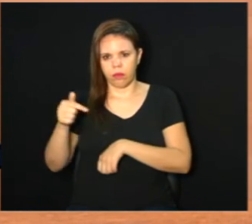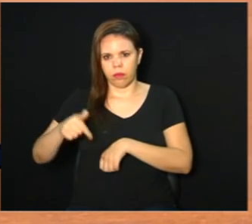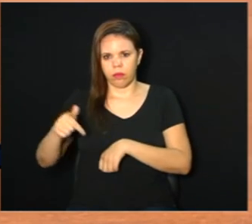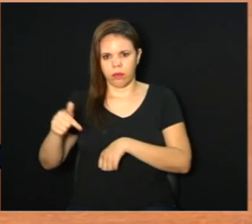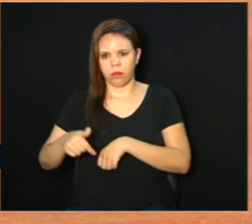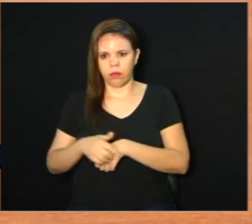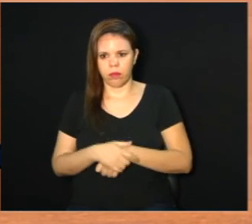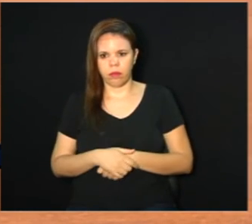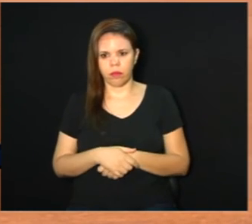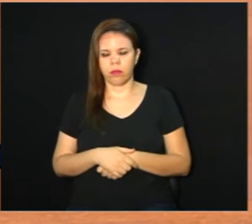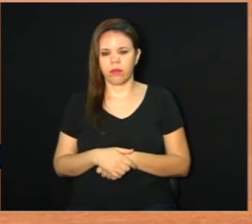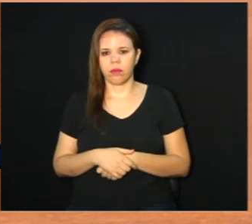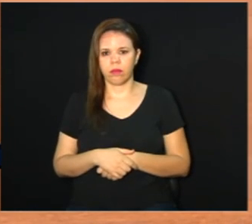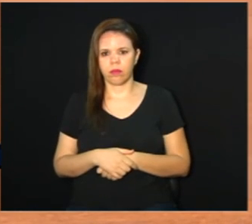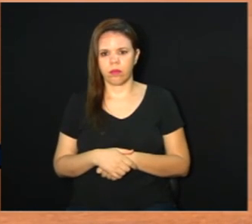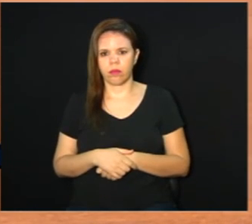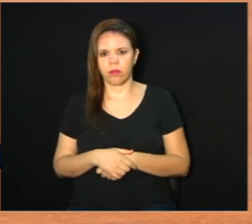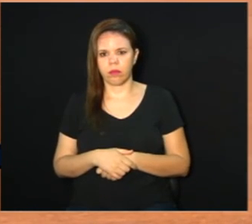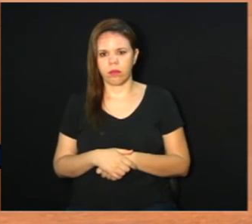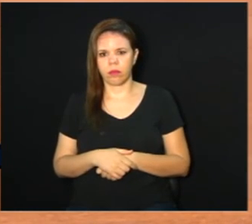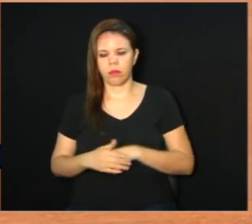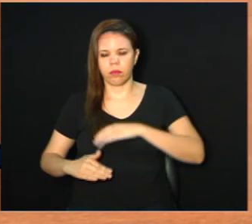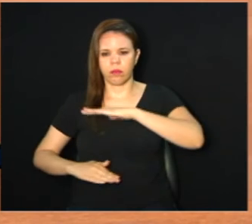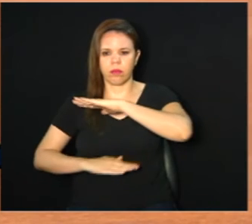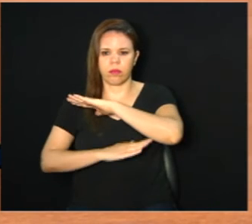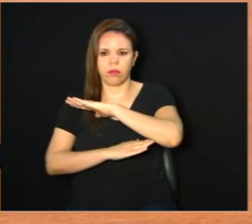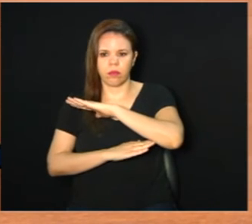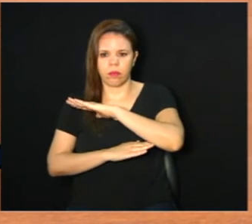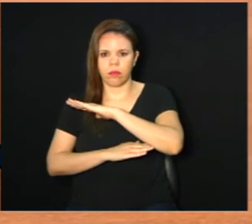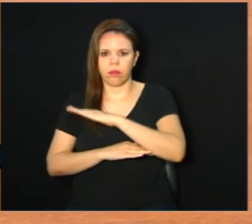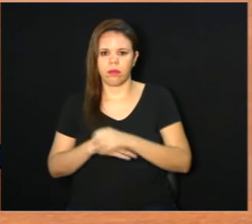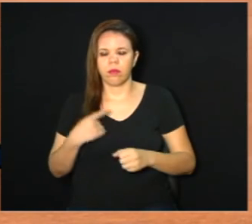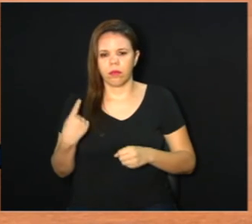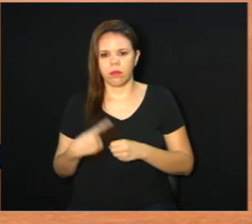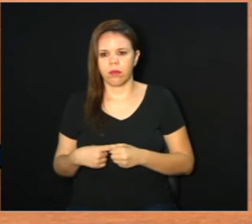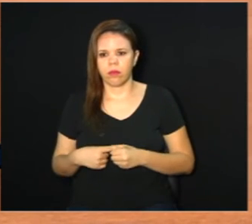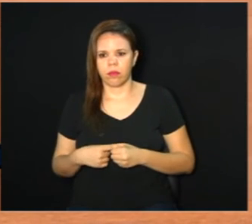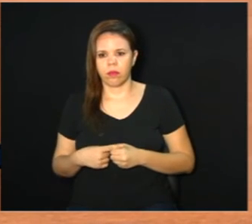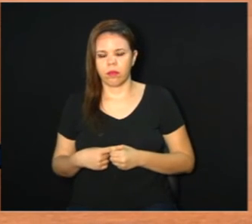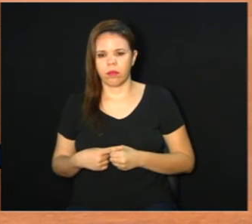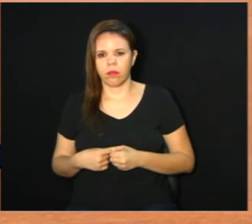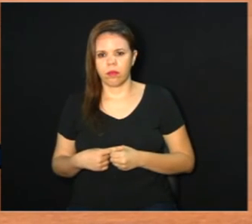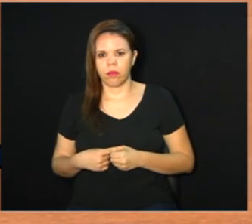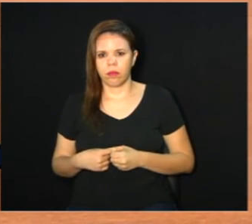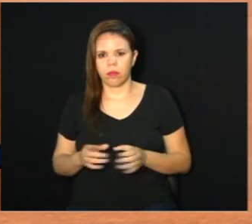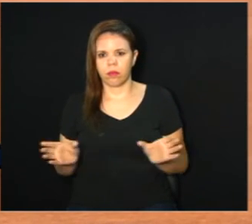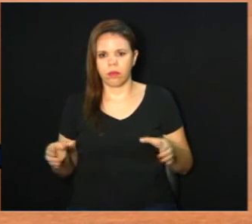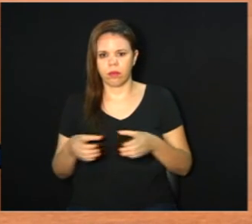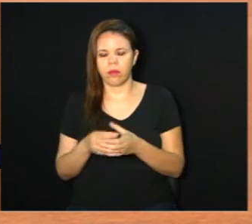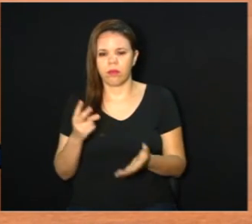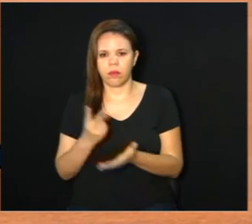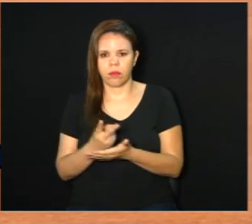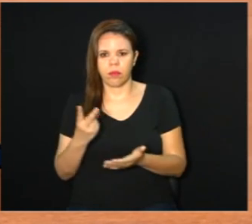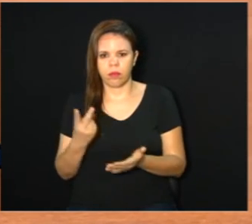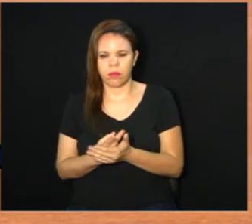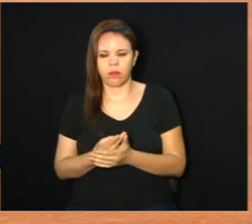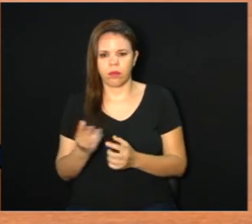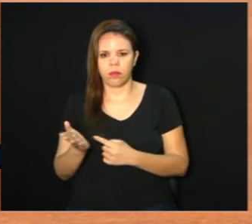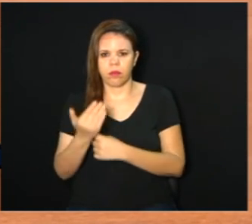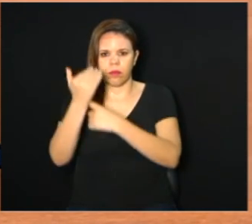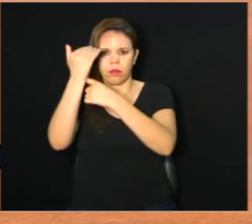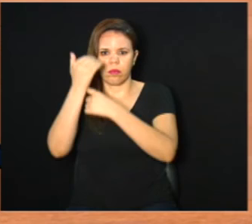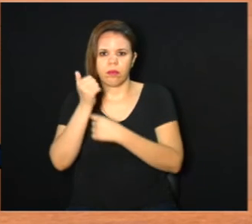nosso Poder Legislativo Municipal, aqui na nossa Comissão Permanente de Ciência e